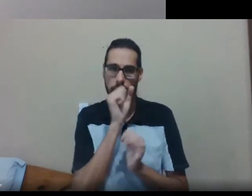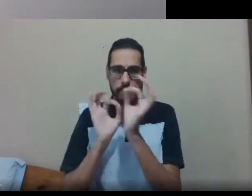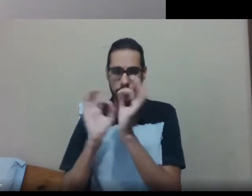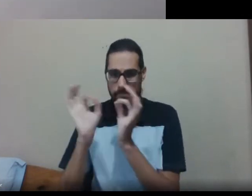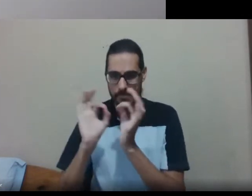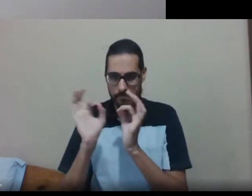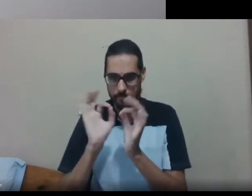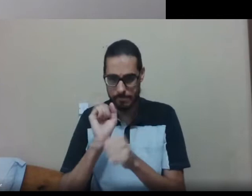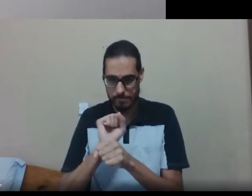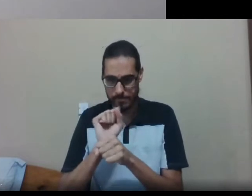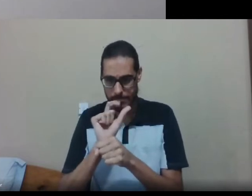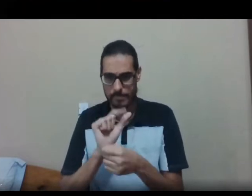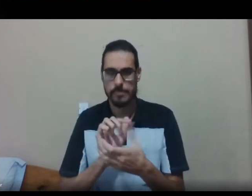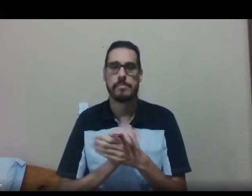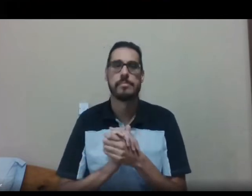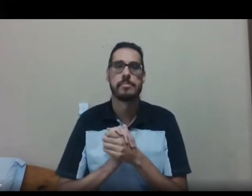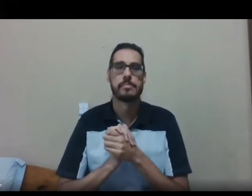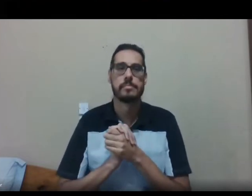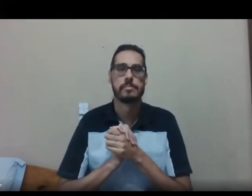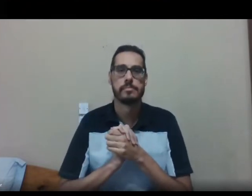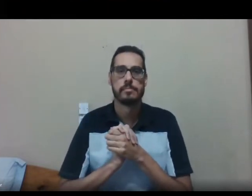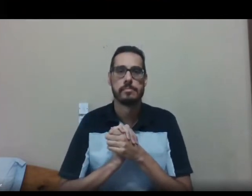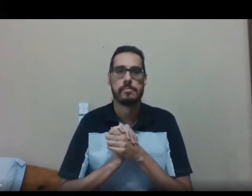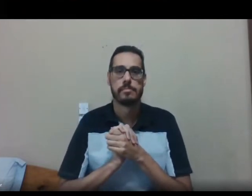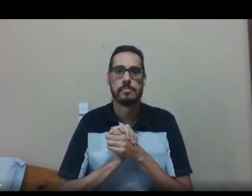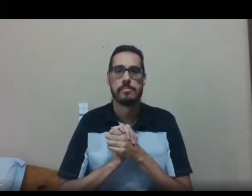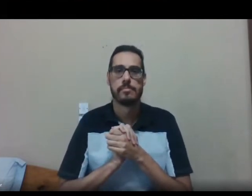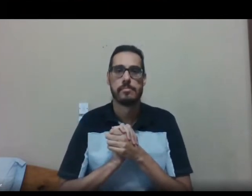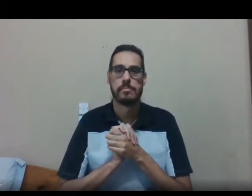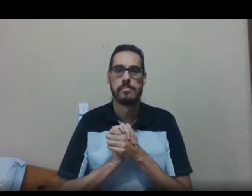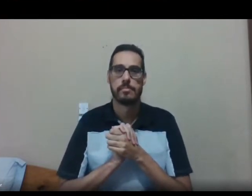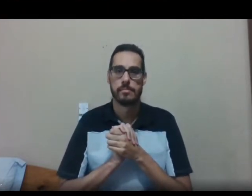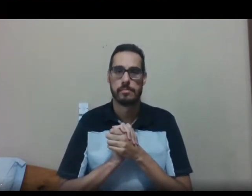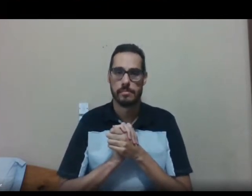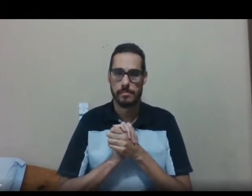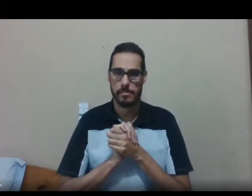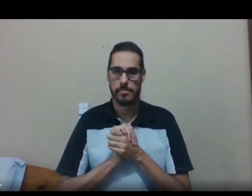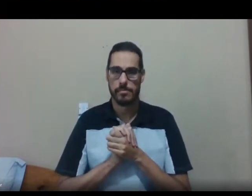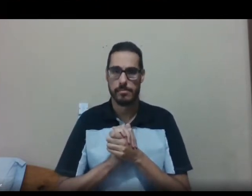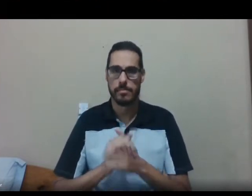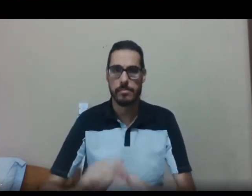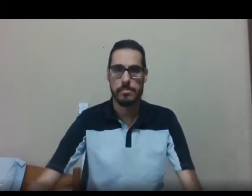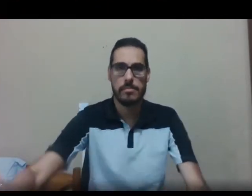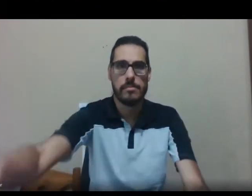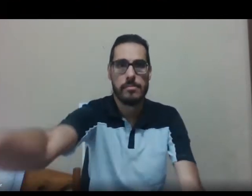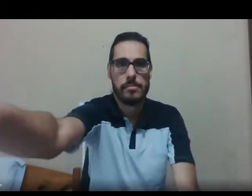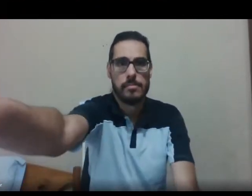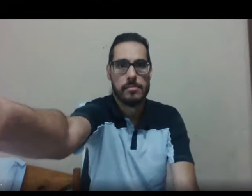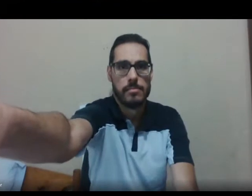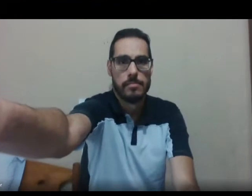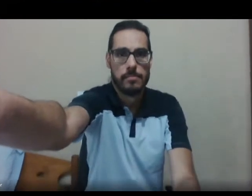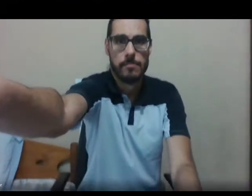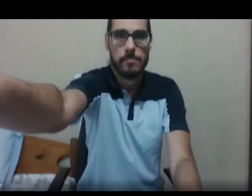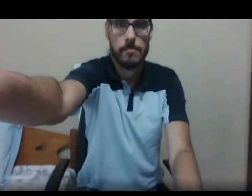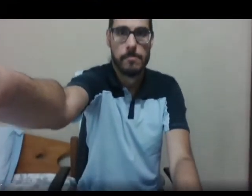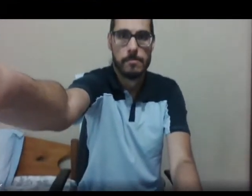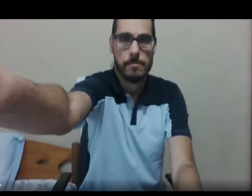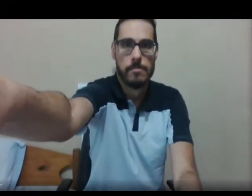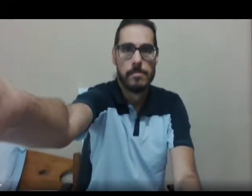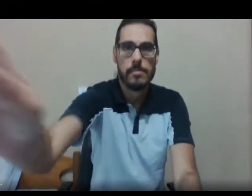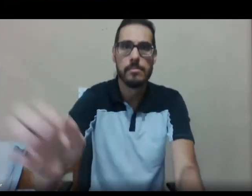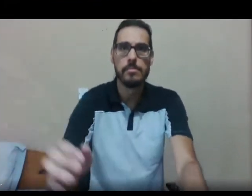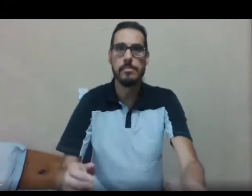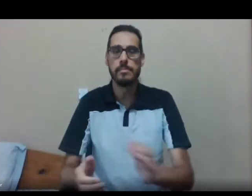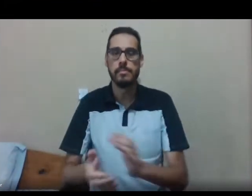A partir de agora eu não vou ver vocês, mas o microfone está aí, né? Eu estou escutando. Caso aconteça alguma coisa, vocês